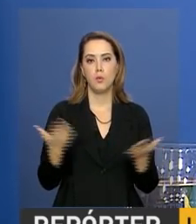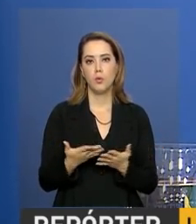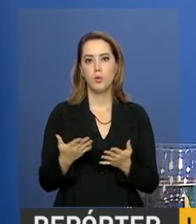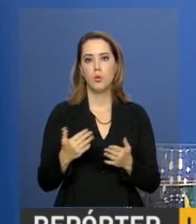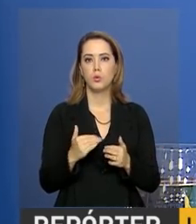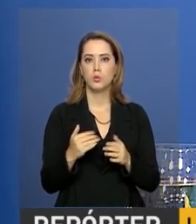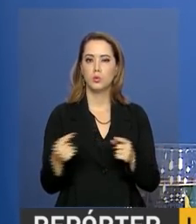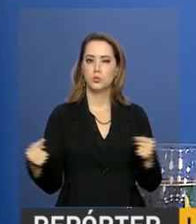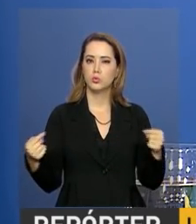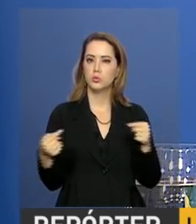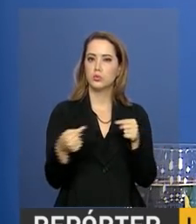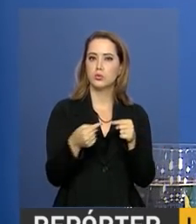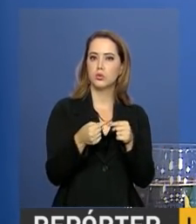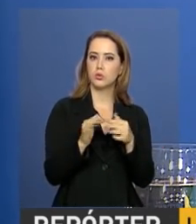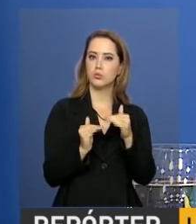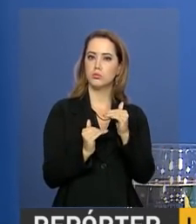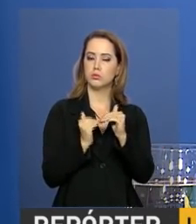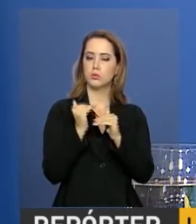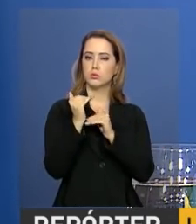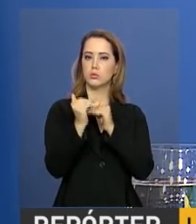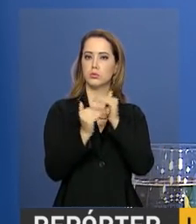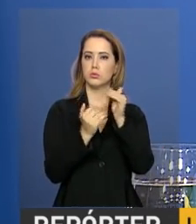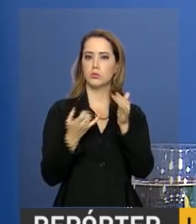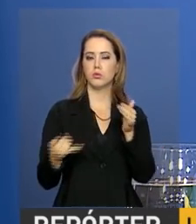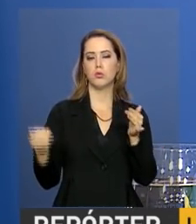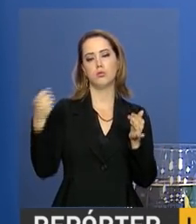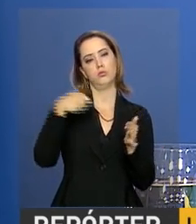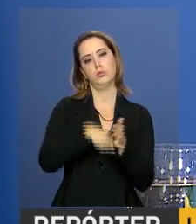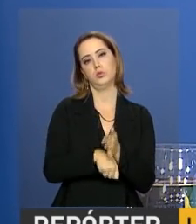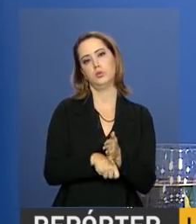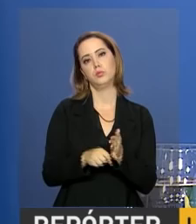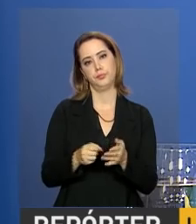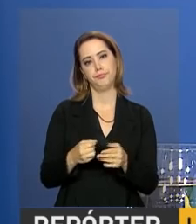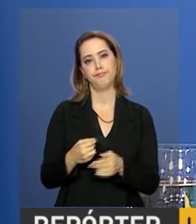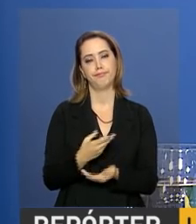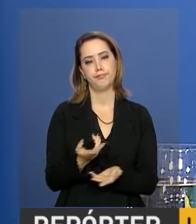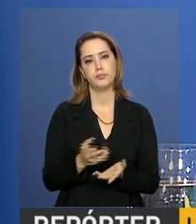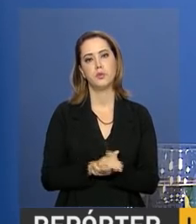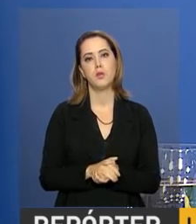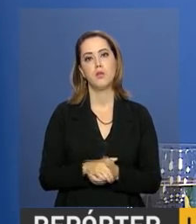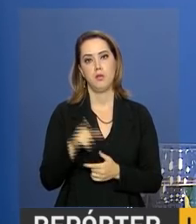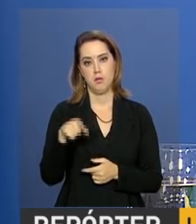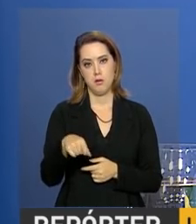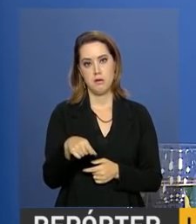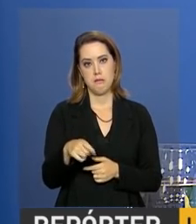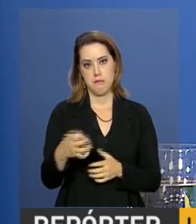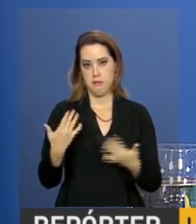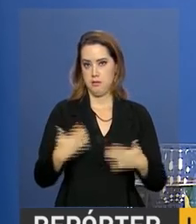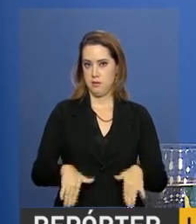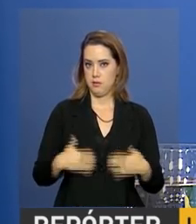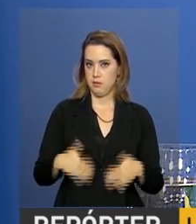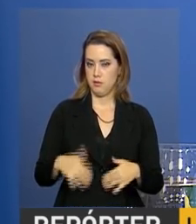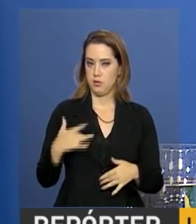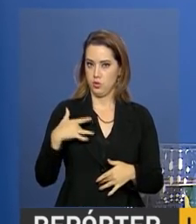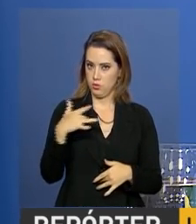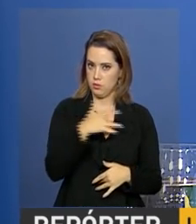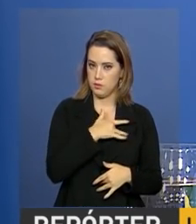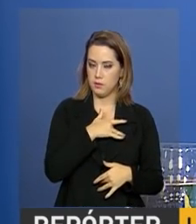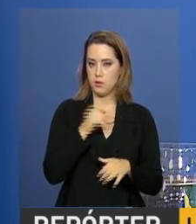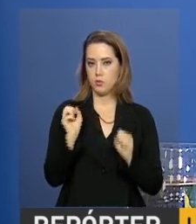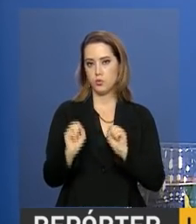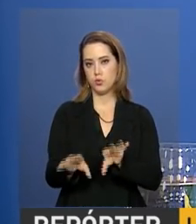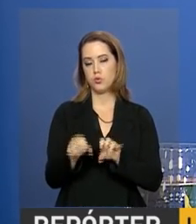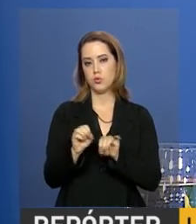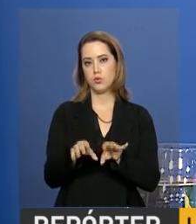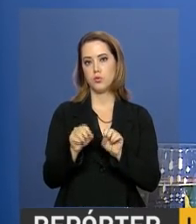crescimento da arrecadação e etc. Ah, as despesas eh com saúde, com